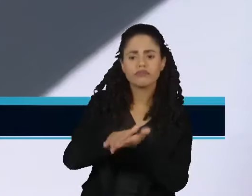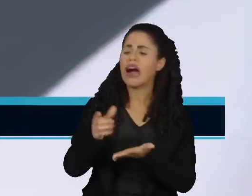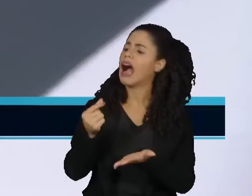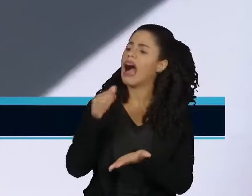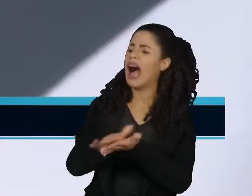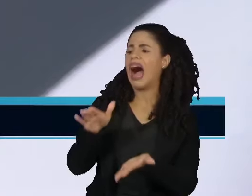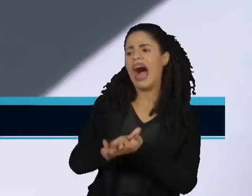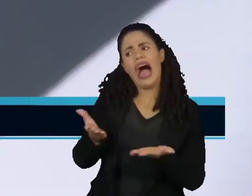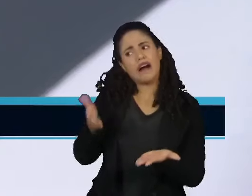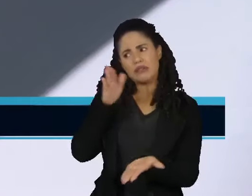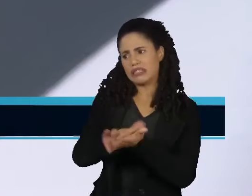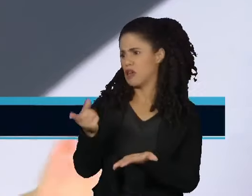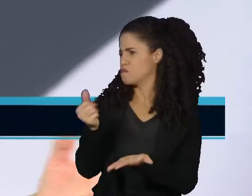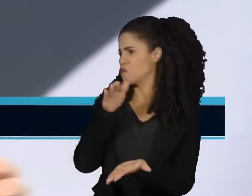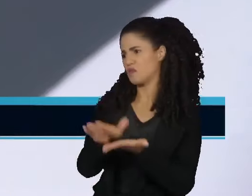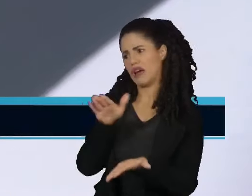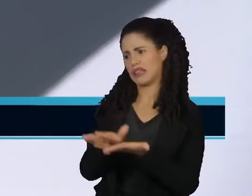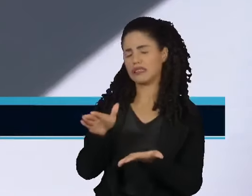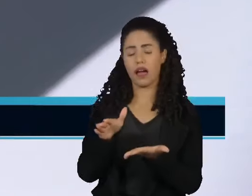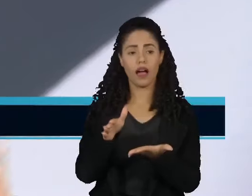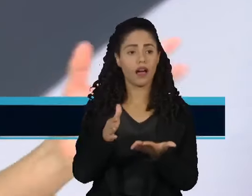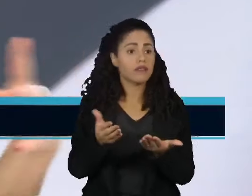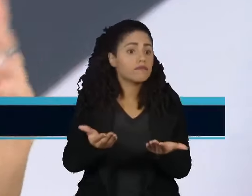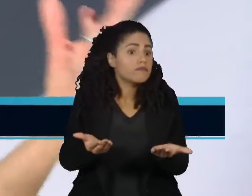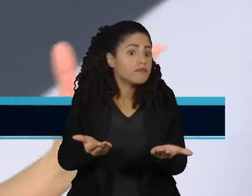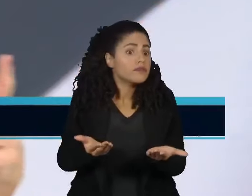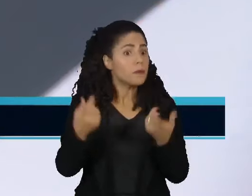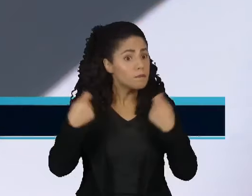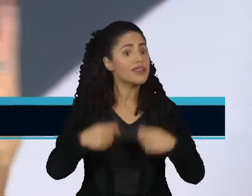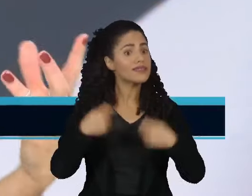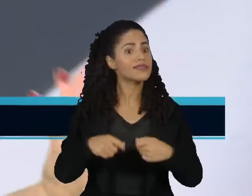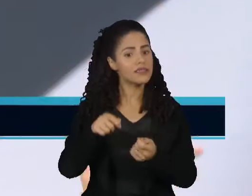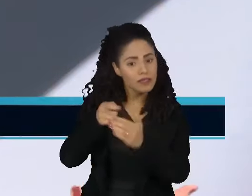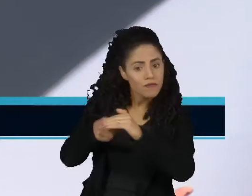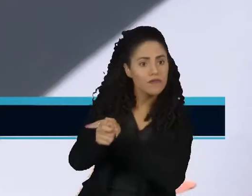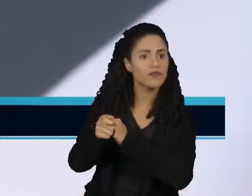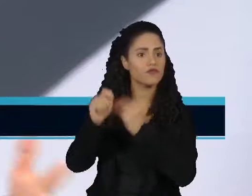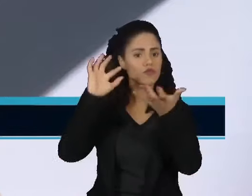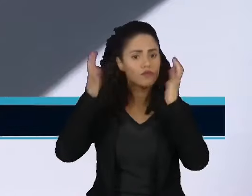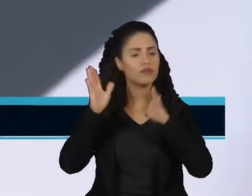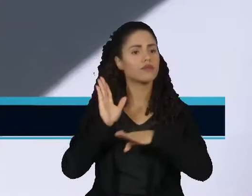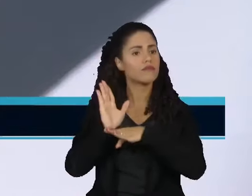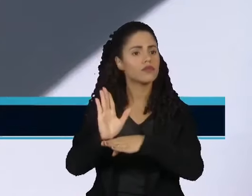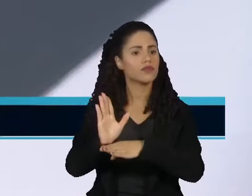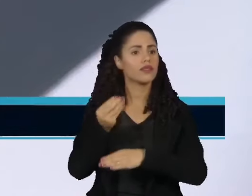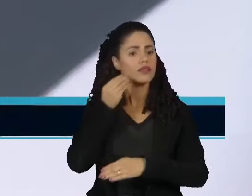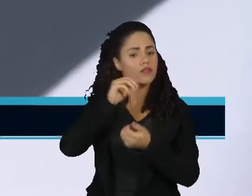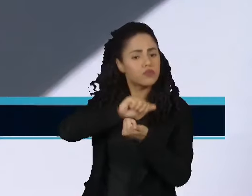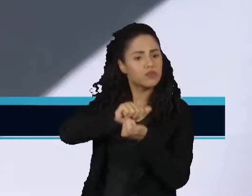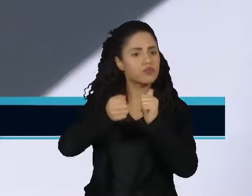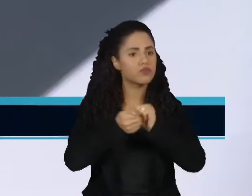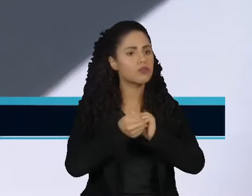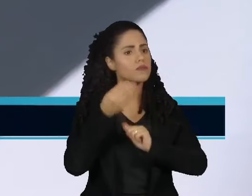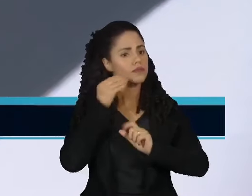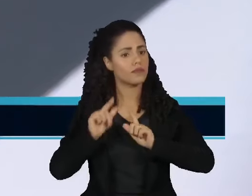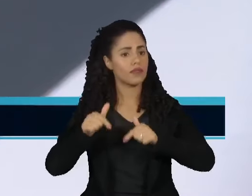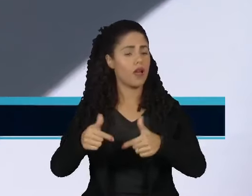vai para combate a desastres, quanto vai para, enfim, tudo que pode apoiar um processo de adaptação, de mitigação